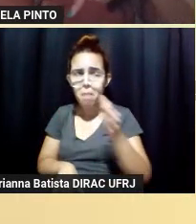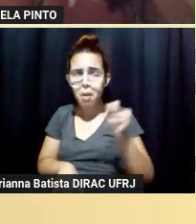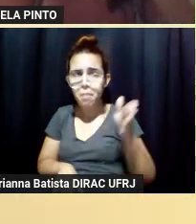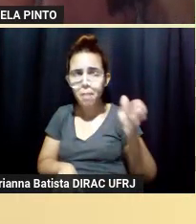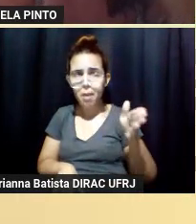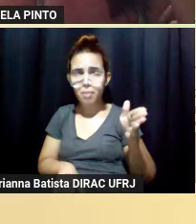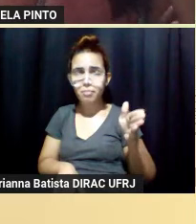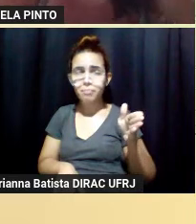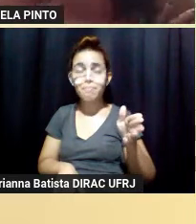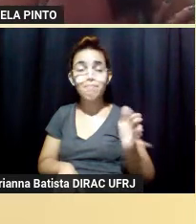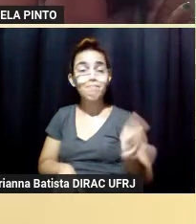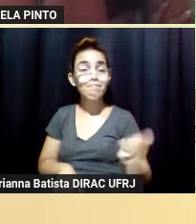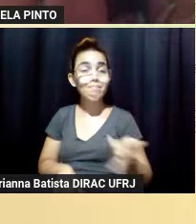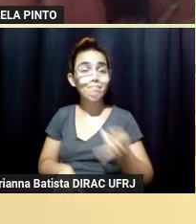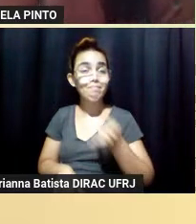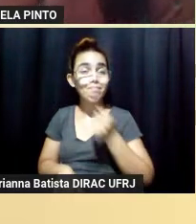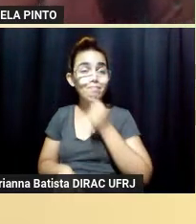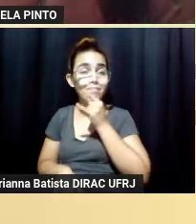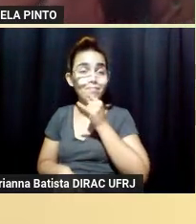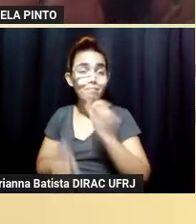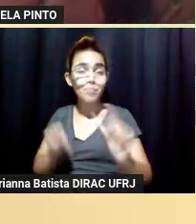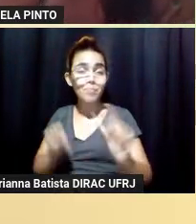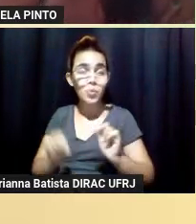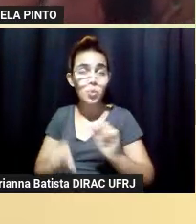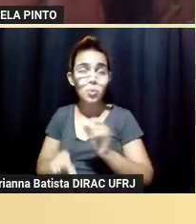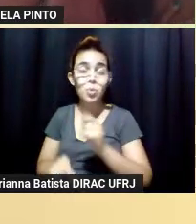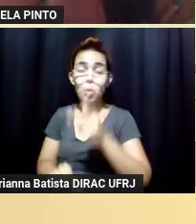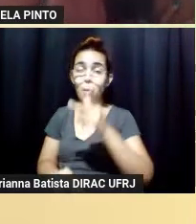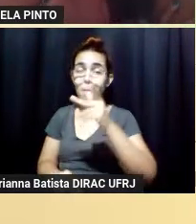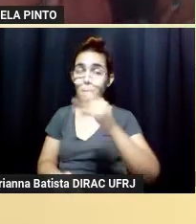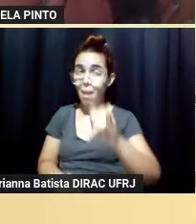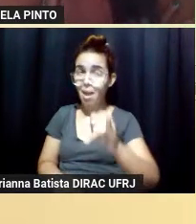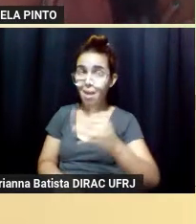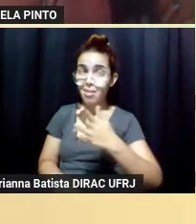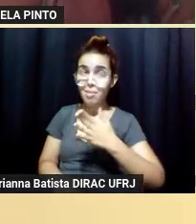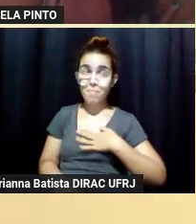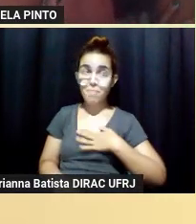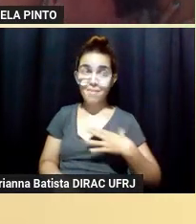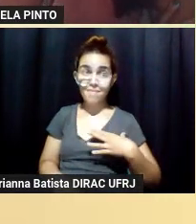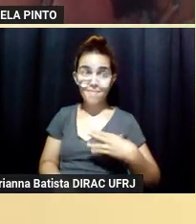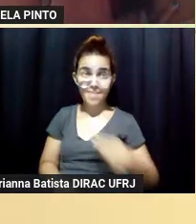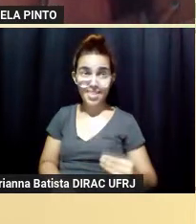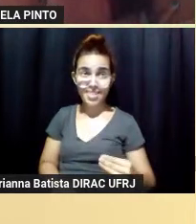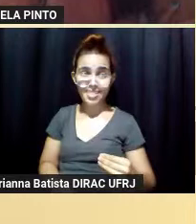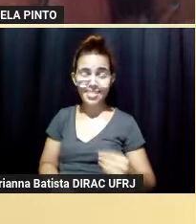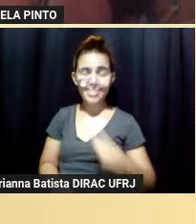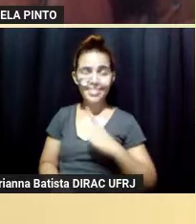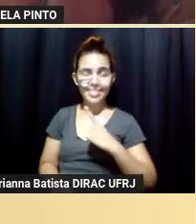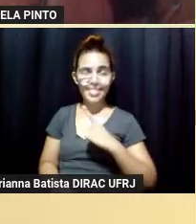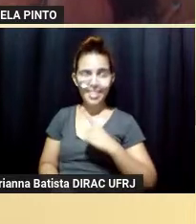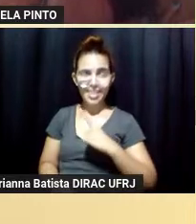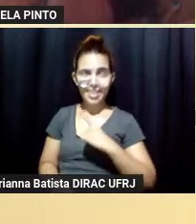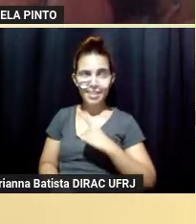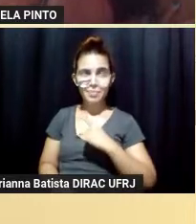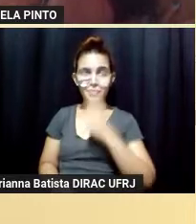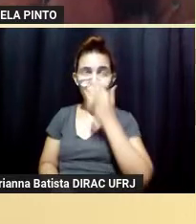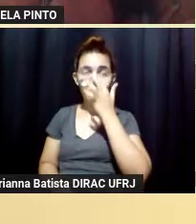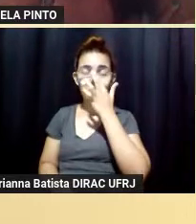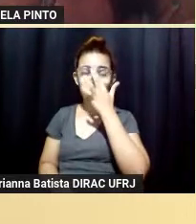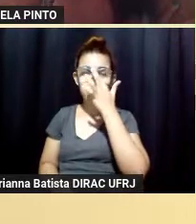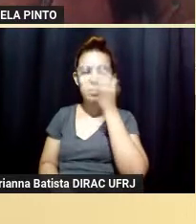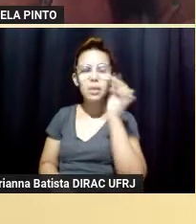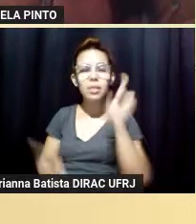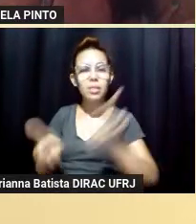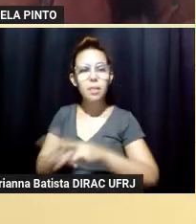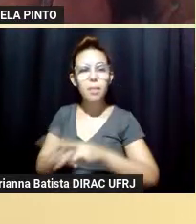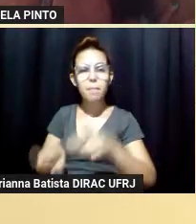Felizmente, o pai das minhas filhas de barriga e o pai da minha filha, que não é de barriga, eles nunca se furtaram a